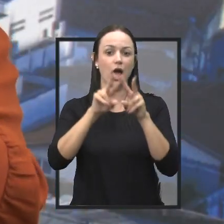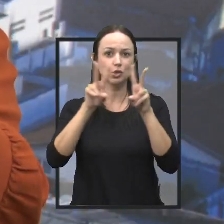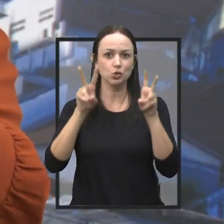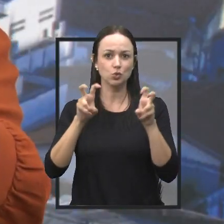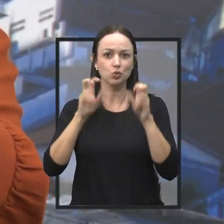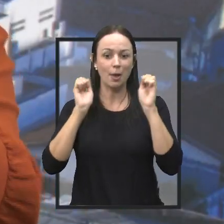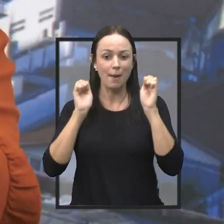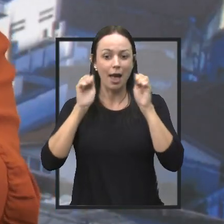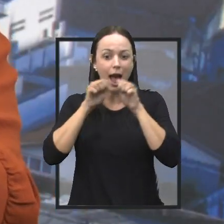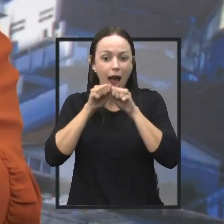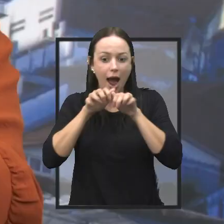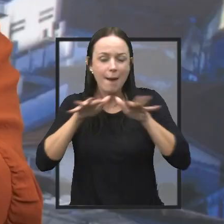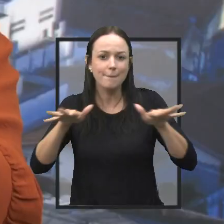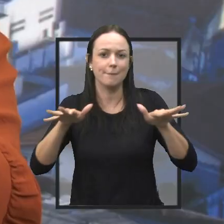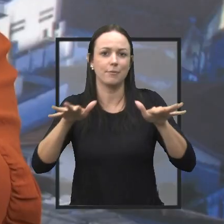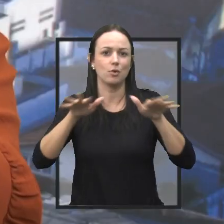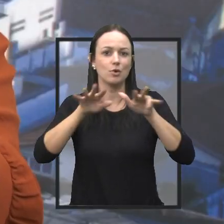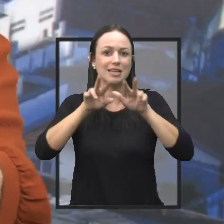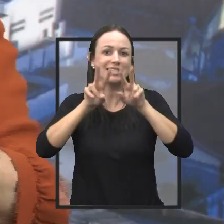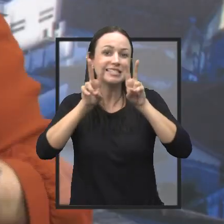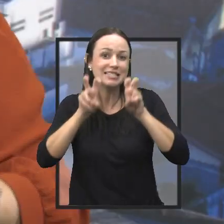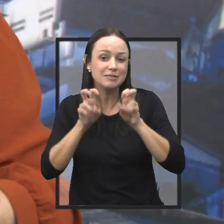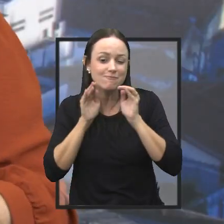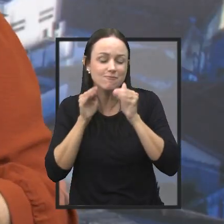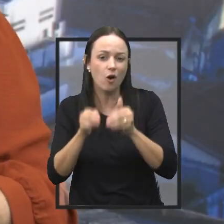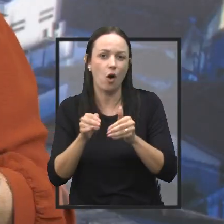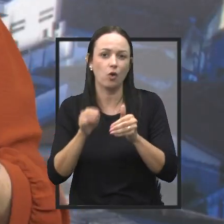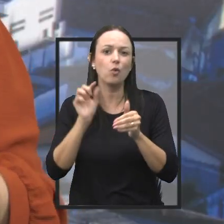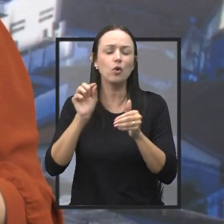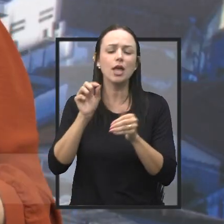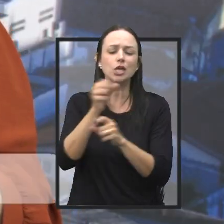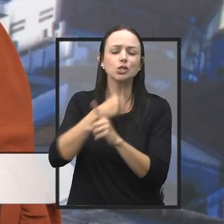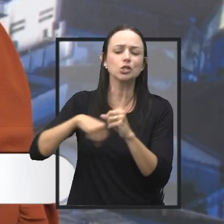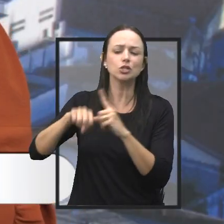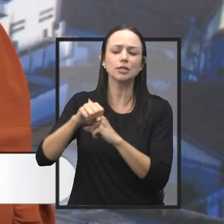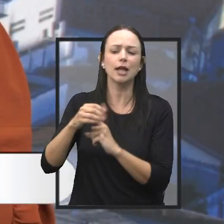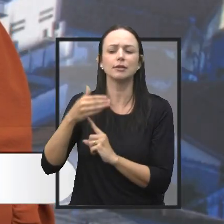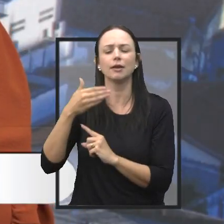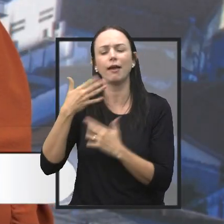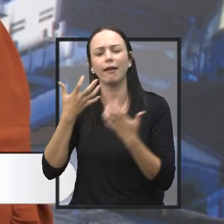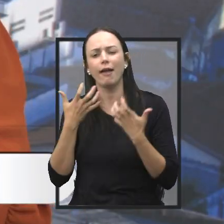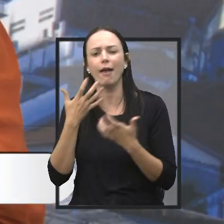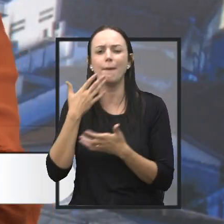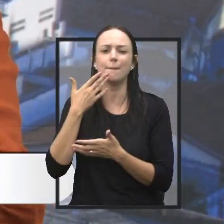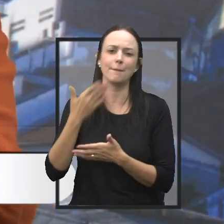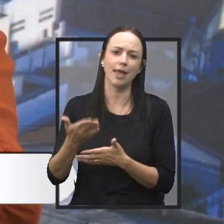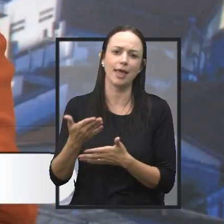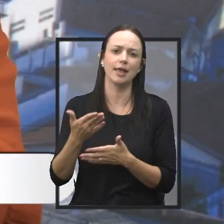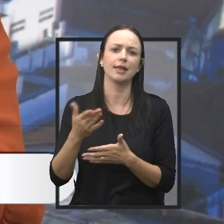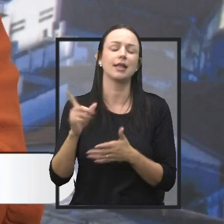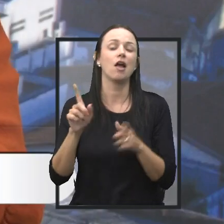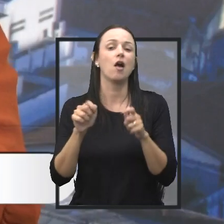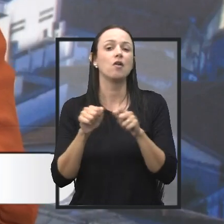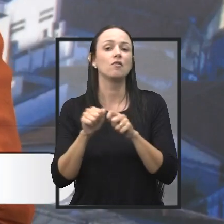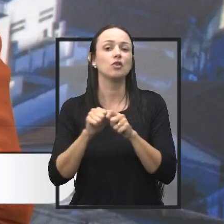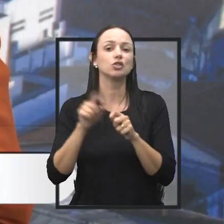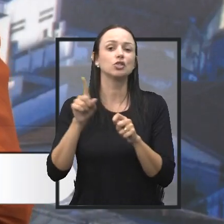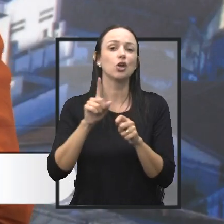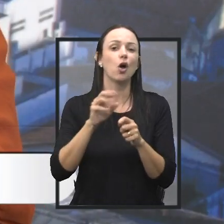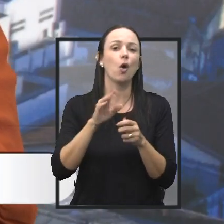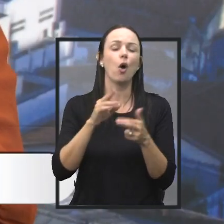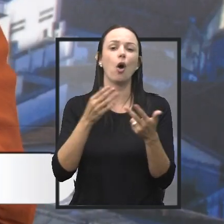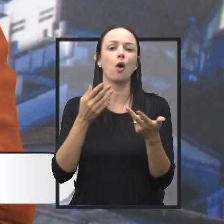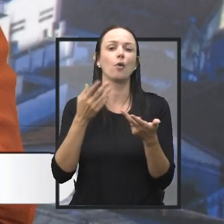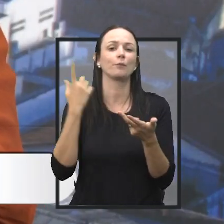específico, as demandas que a sociedade quer. Só que nós não fazemos isso de uma forma tão orgânica como